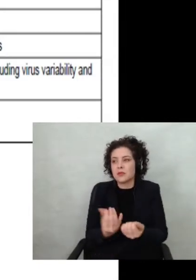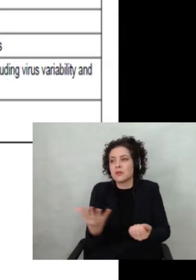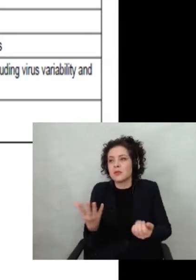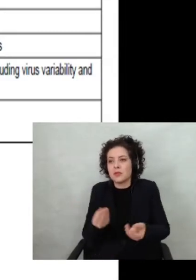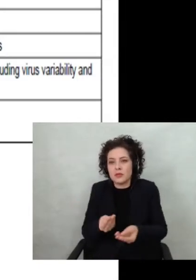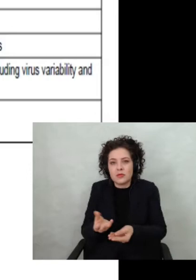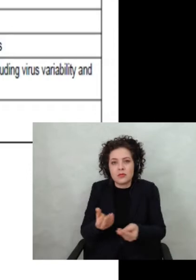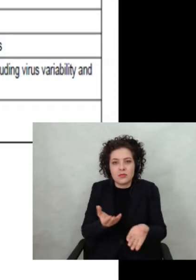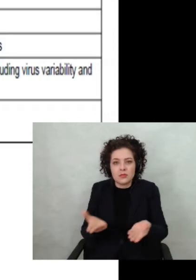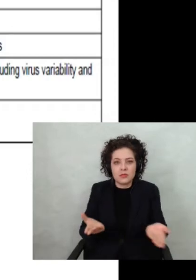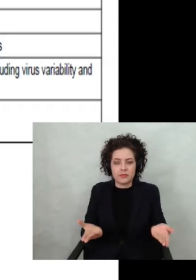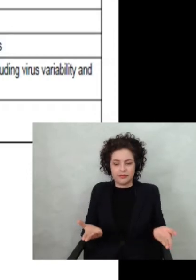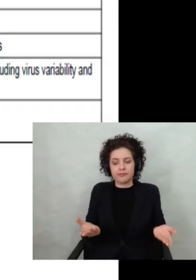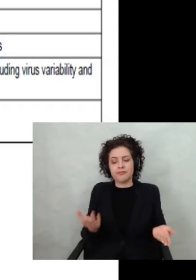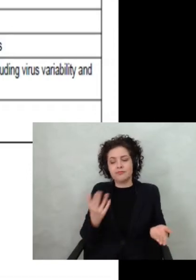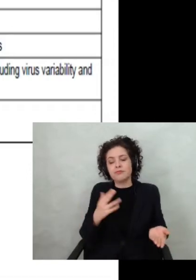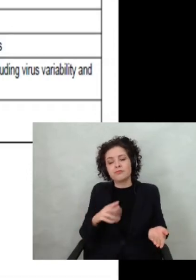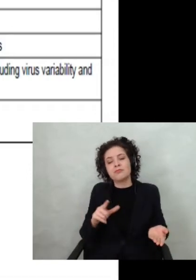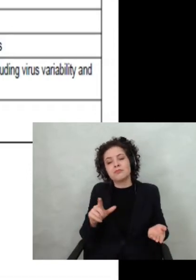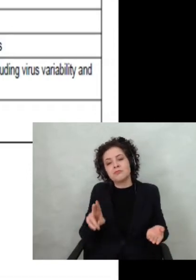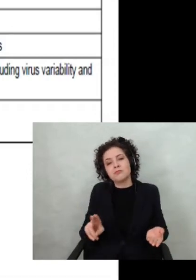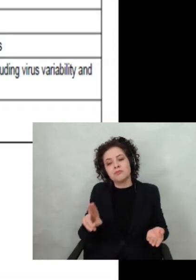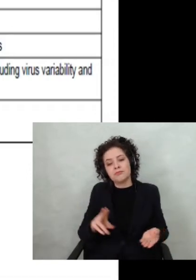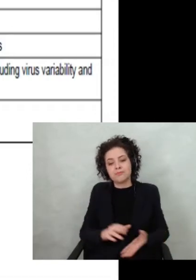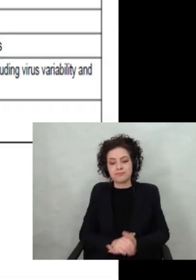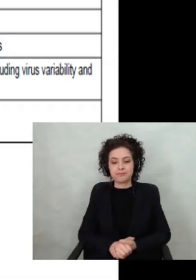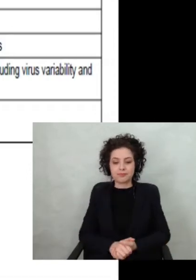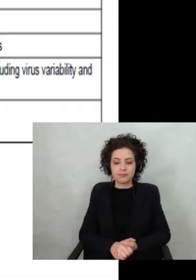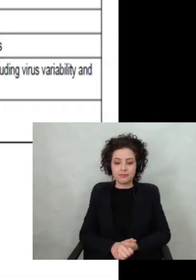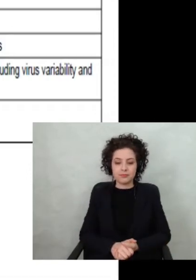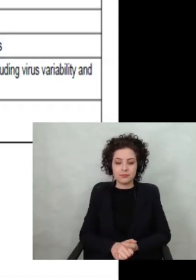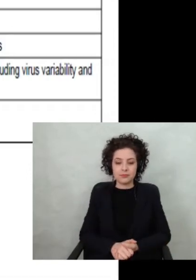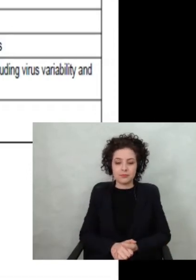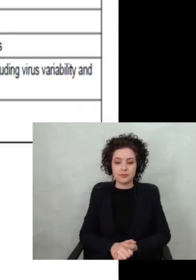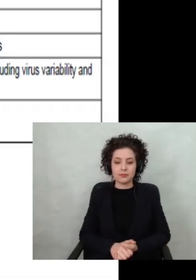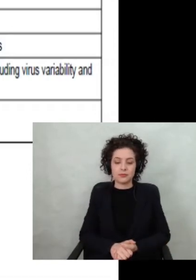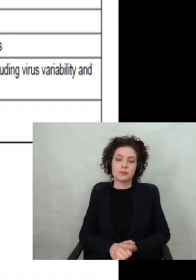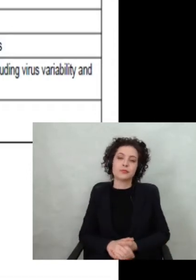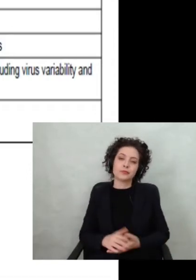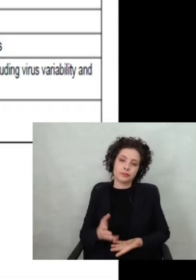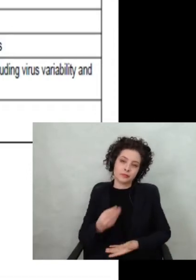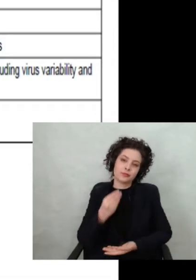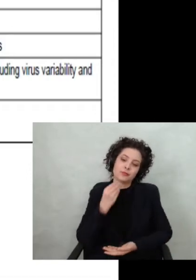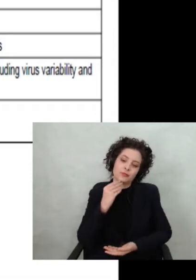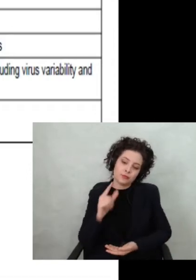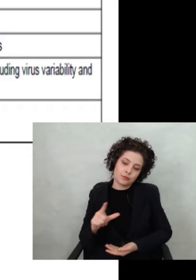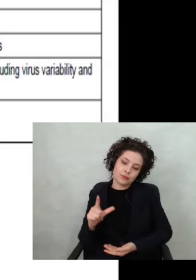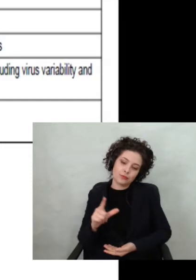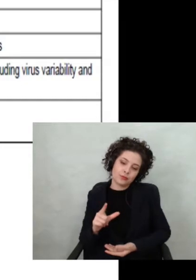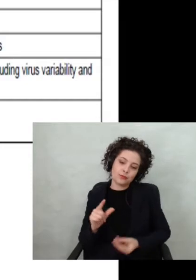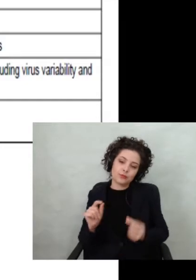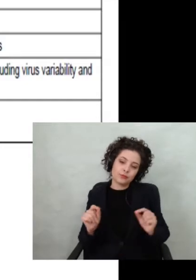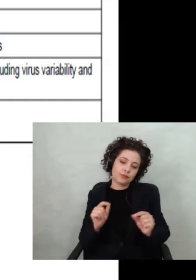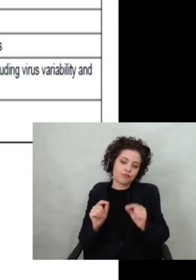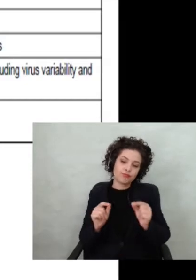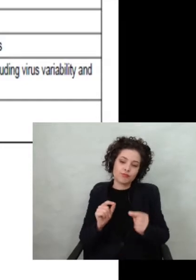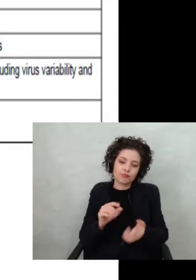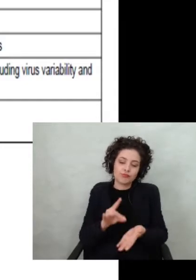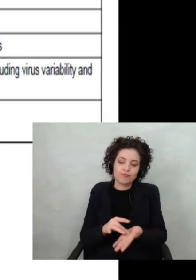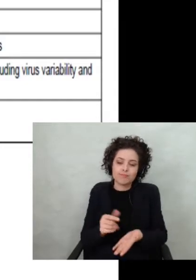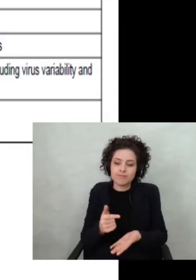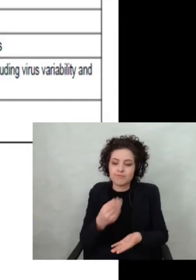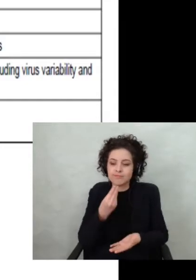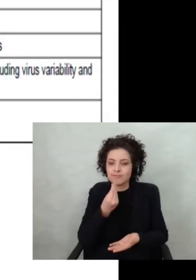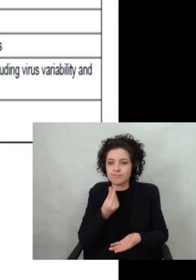utilizados nesses pacientes. Uma das situações que, obviamente, ainda não teria eficiência é que é uma imunidade